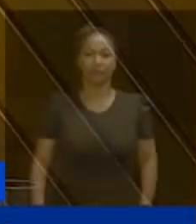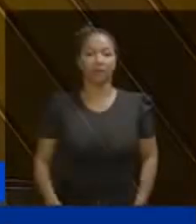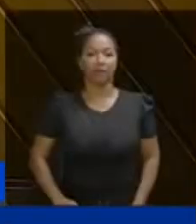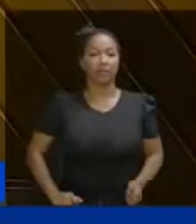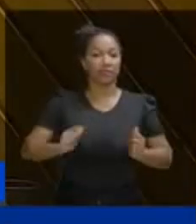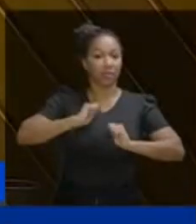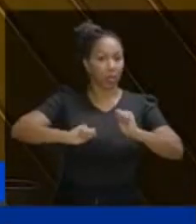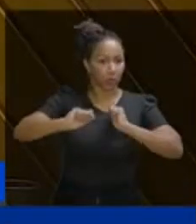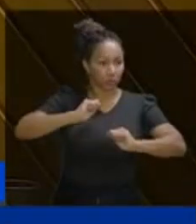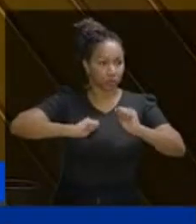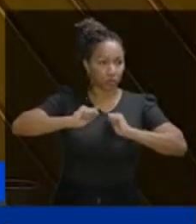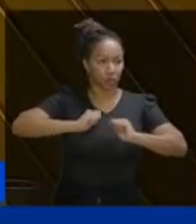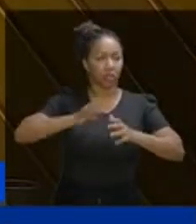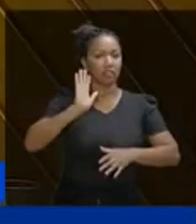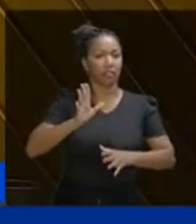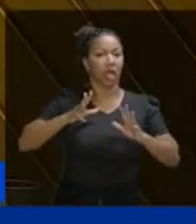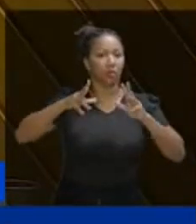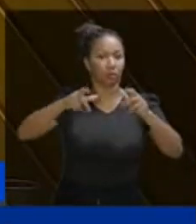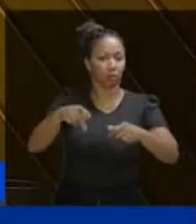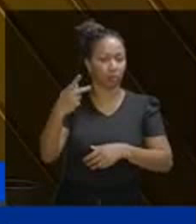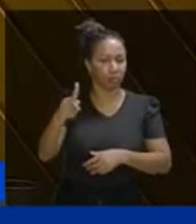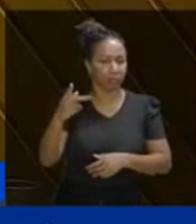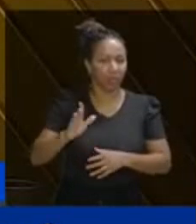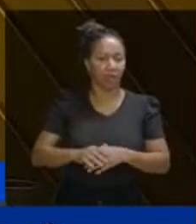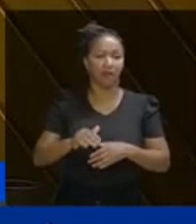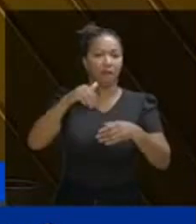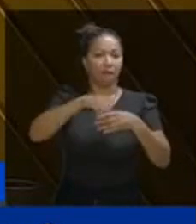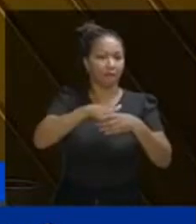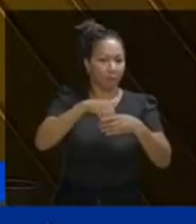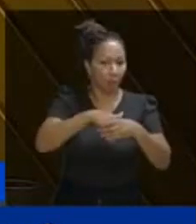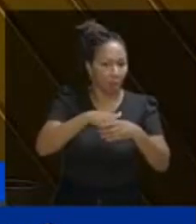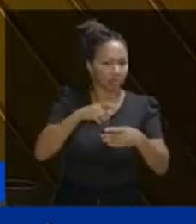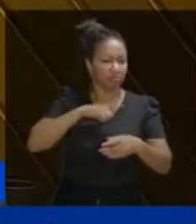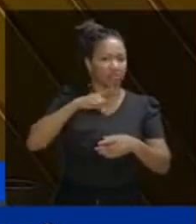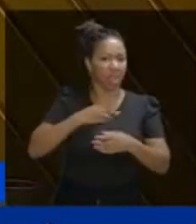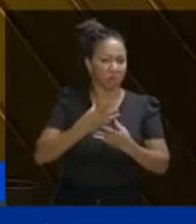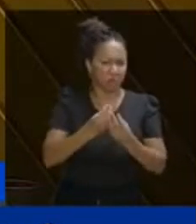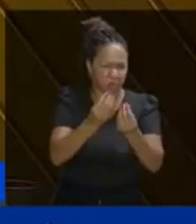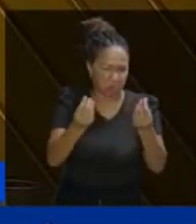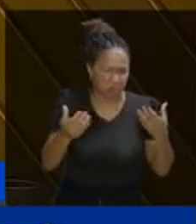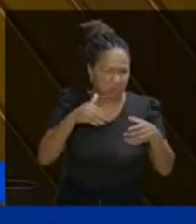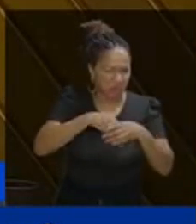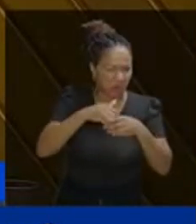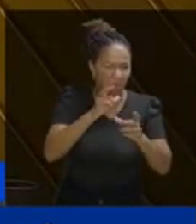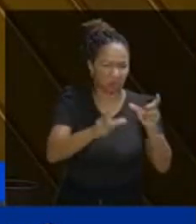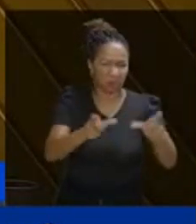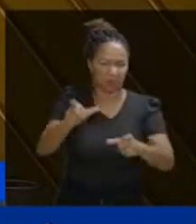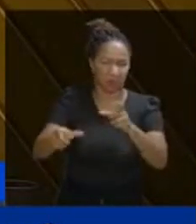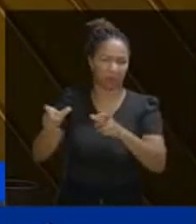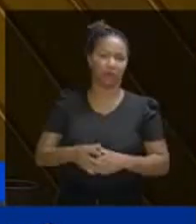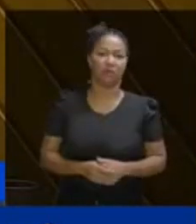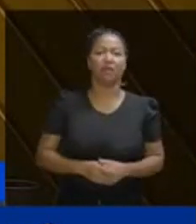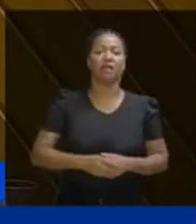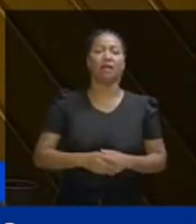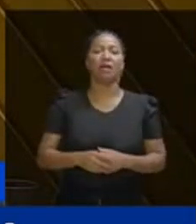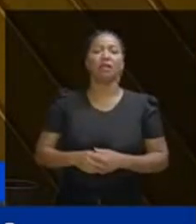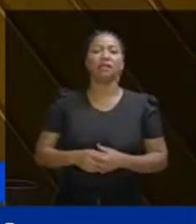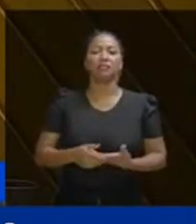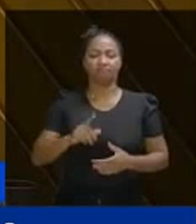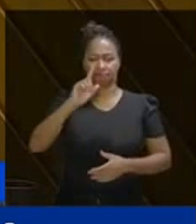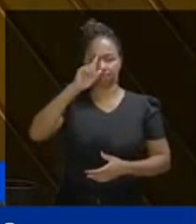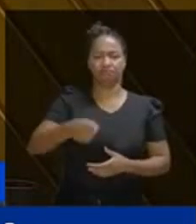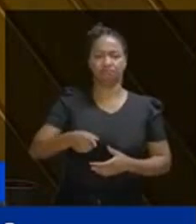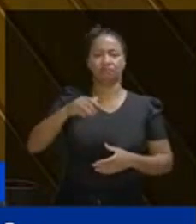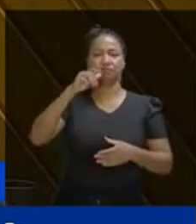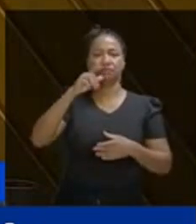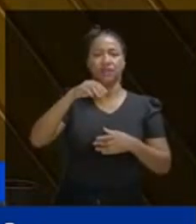agonia que lá já é tudo dele lá. Todos os votos, tem muito voto lá. A confirmação de cumprimento da ordem